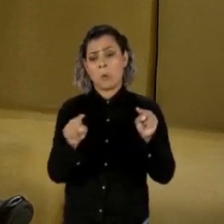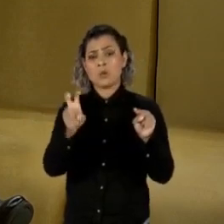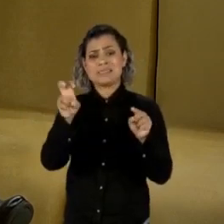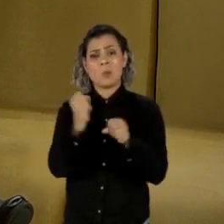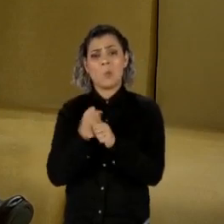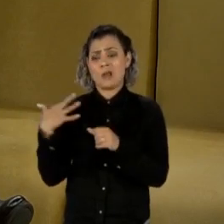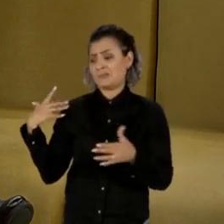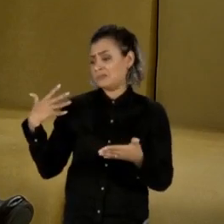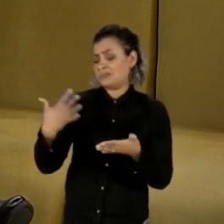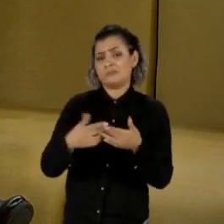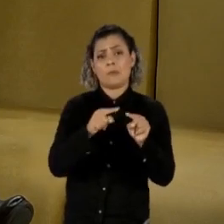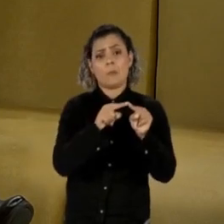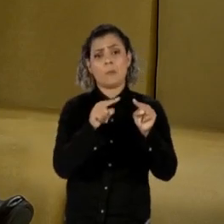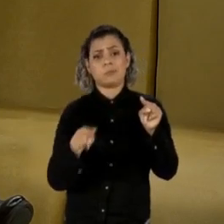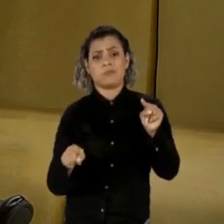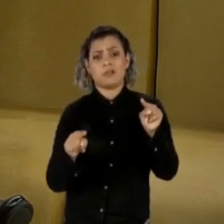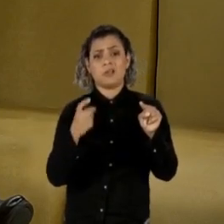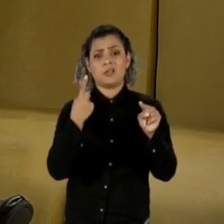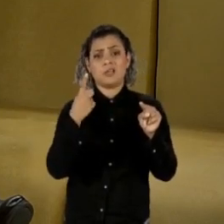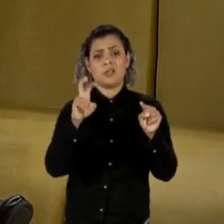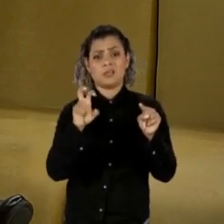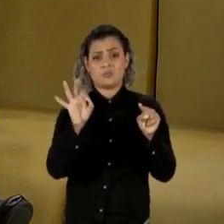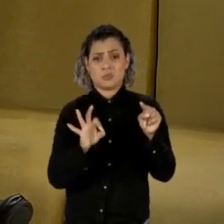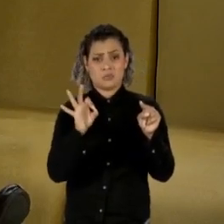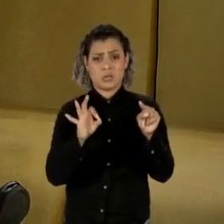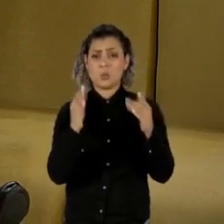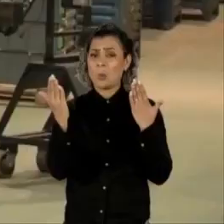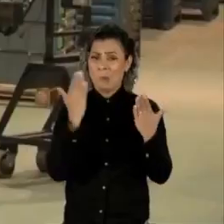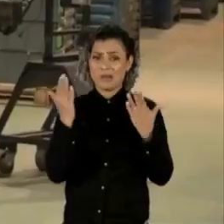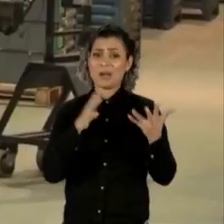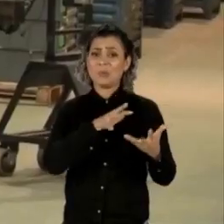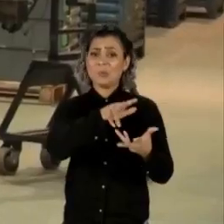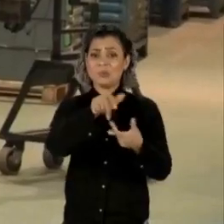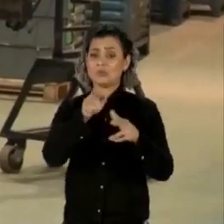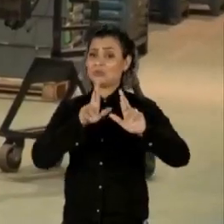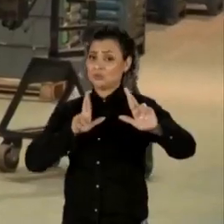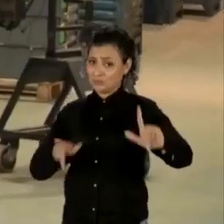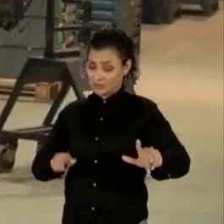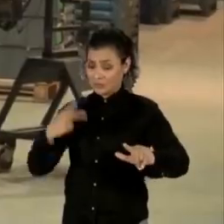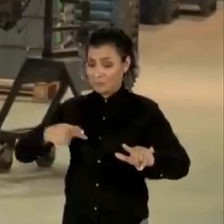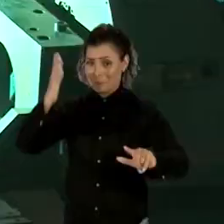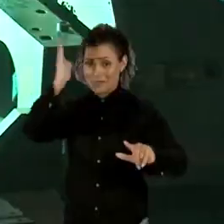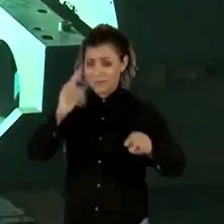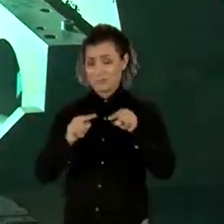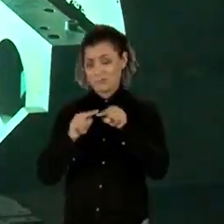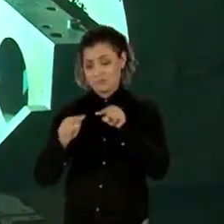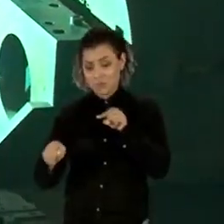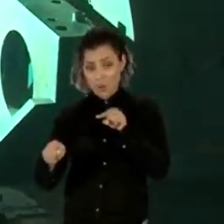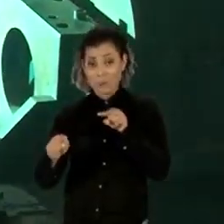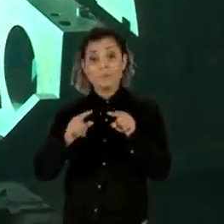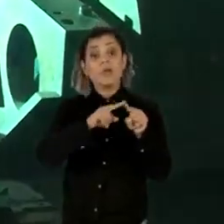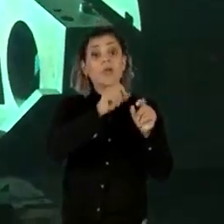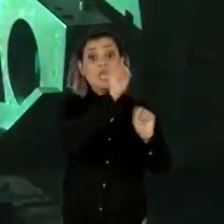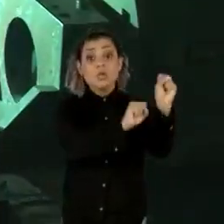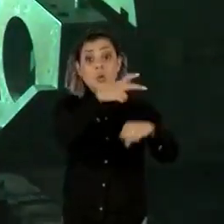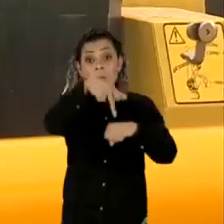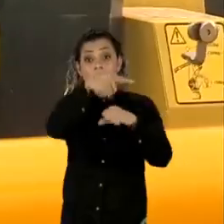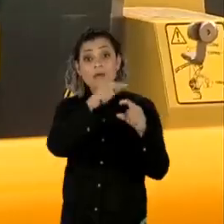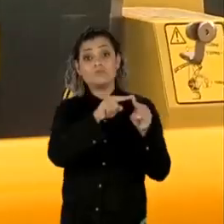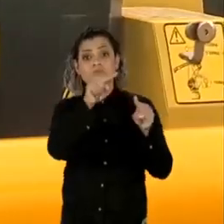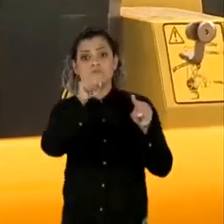anos ao contrário do que acontece na média mundial as indústrias mundiais crescerão em média 10%